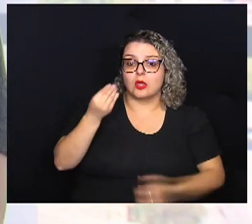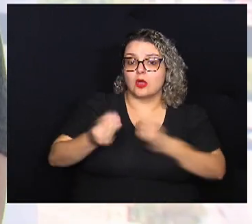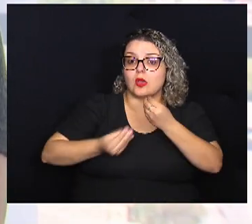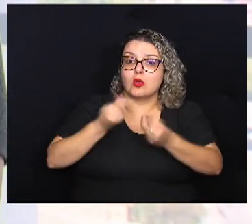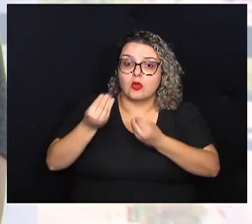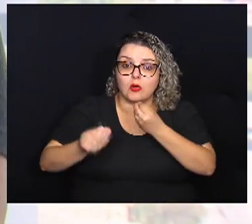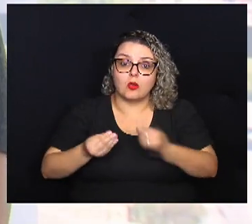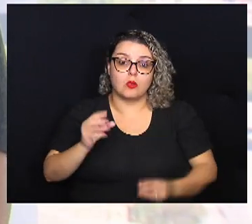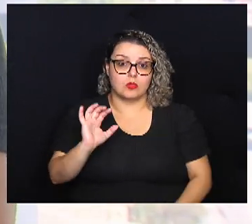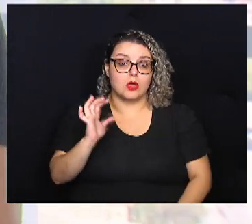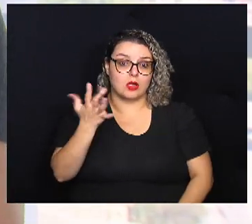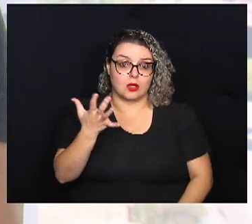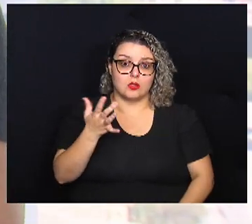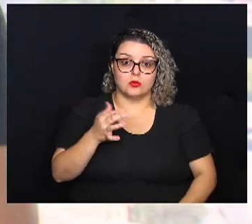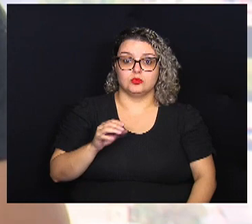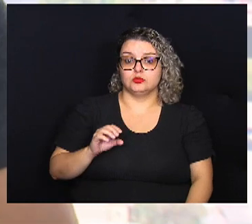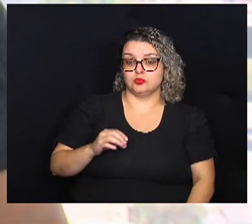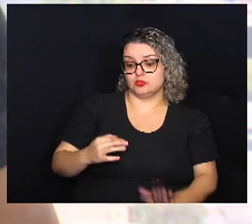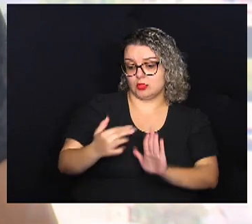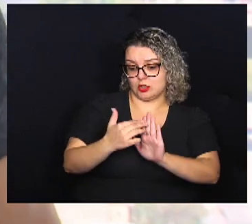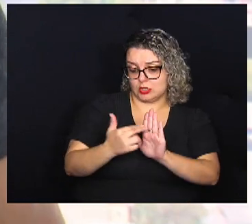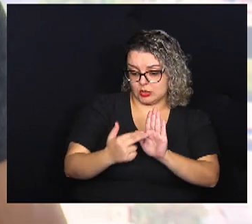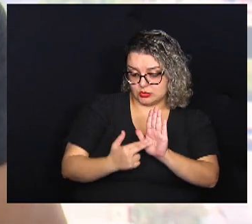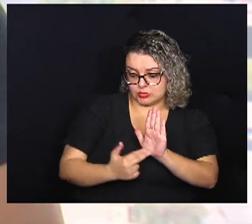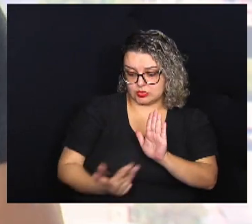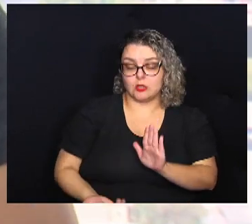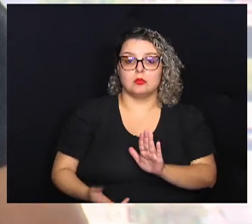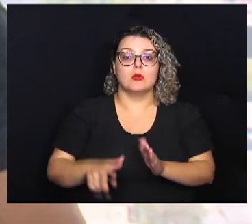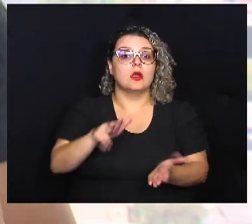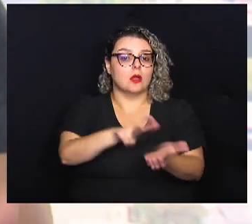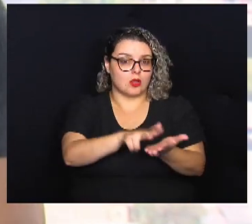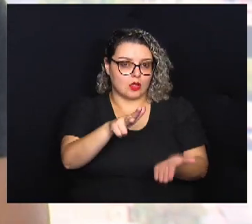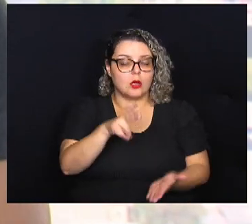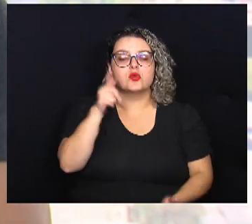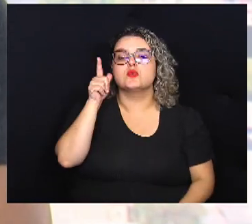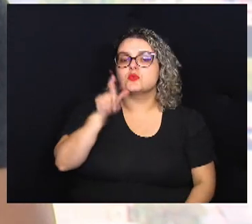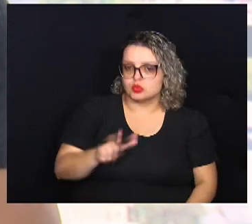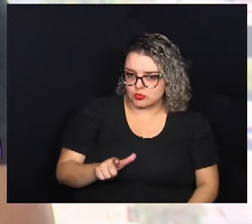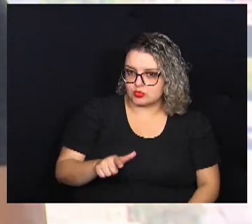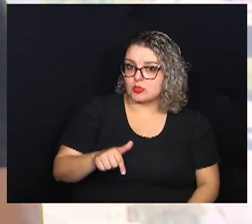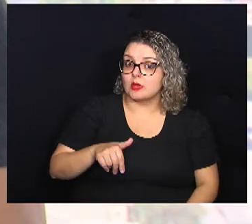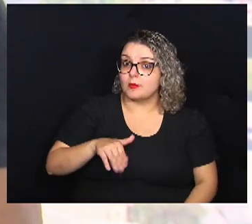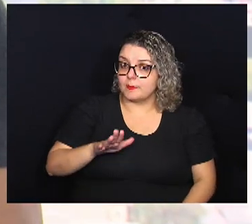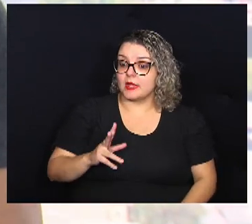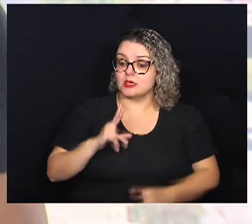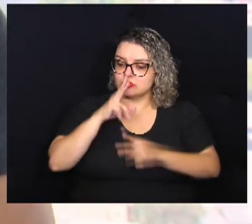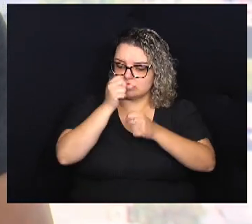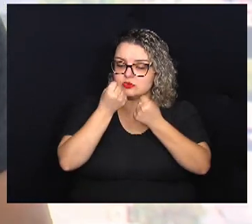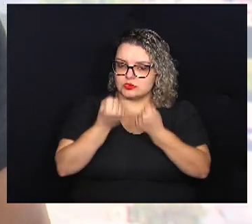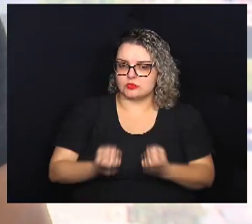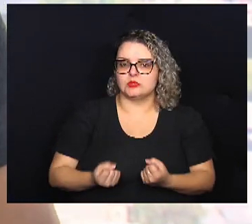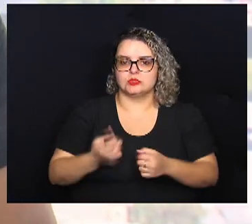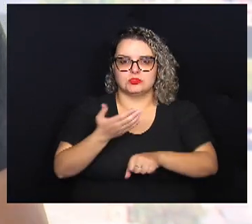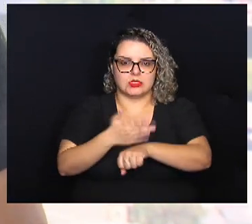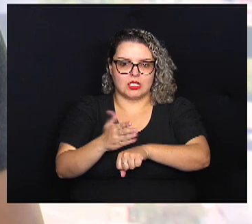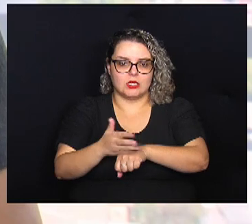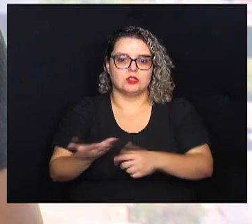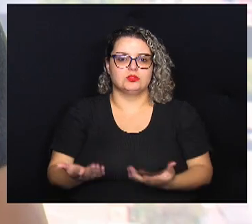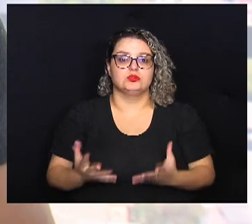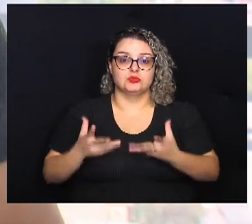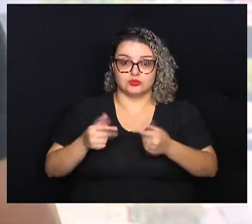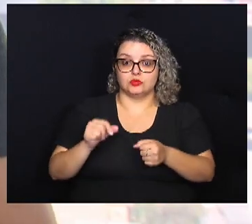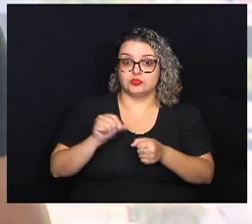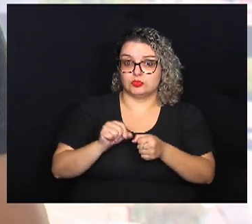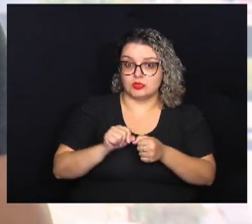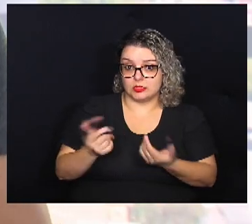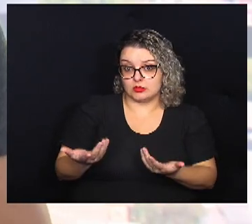ser os ordenamentos. Então agora, com a regulamentação, a gente consegue dar muito mais volume, mais peso nesses treinamentos. Então muito do que a gente